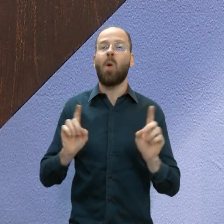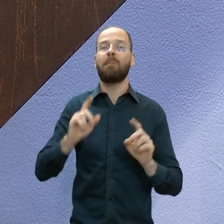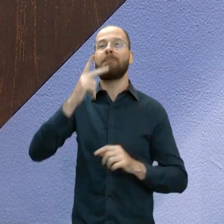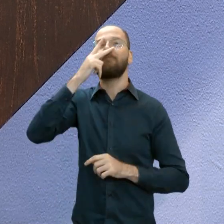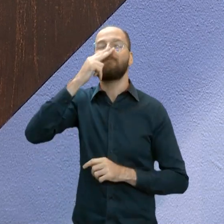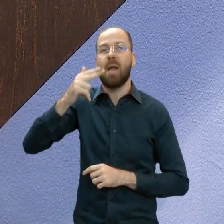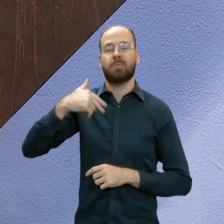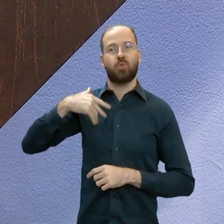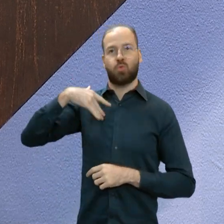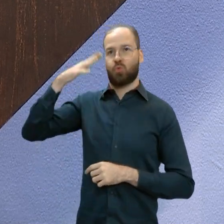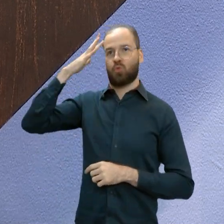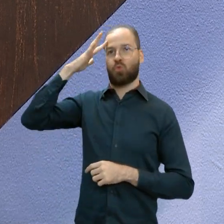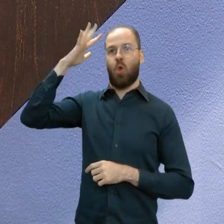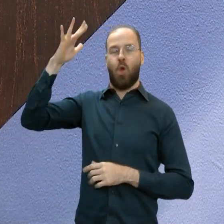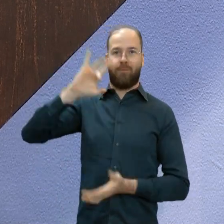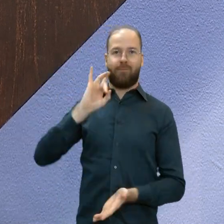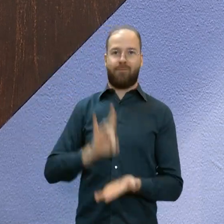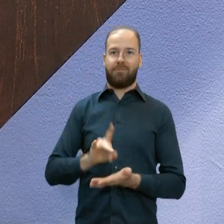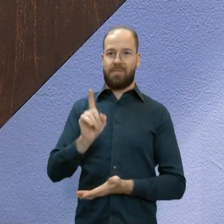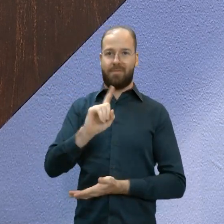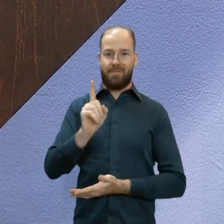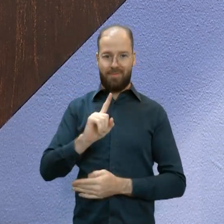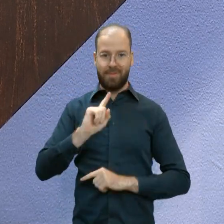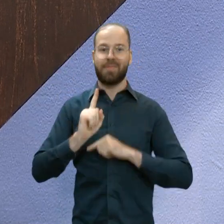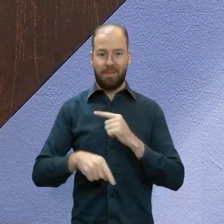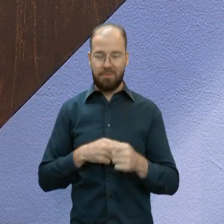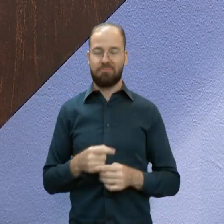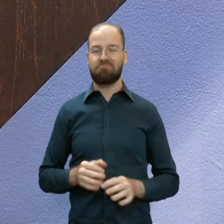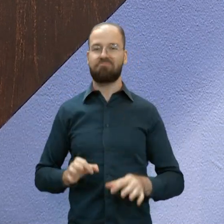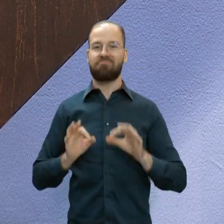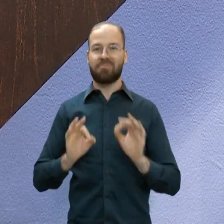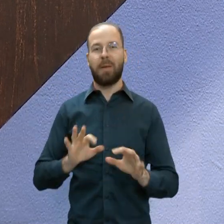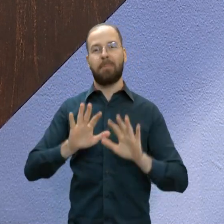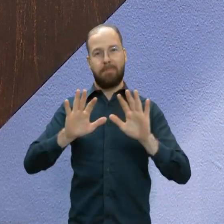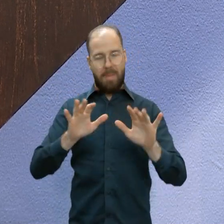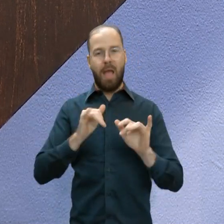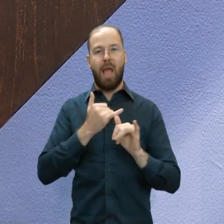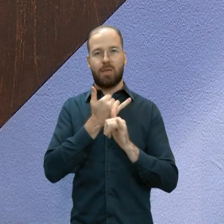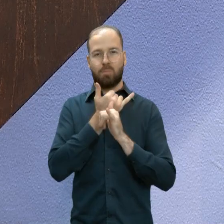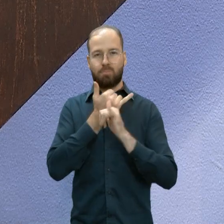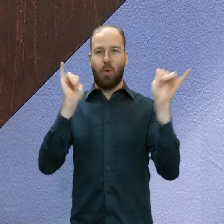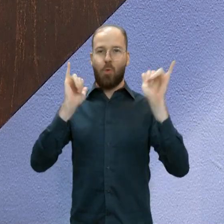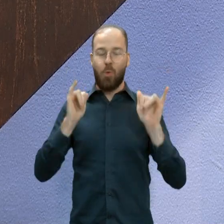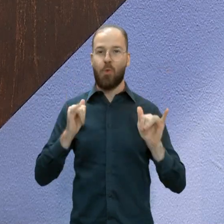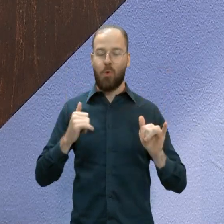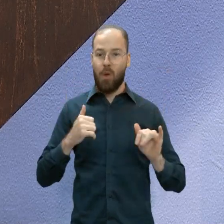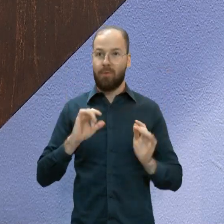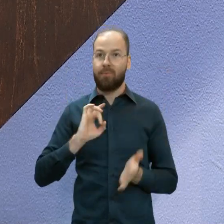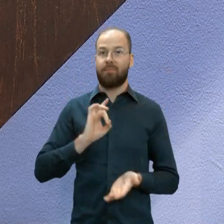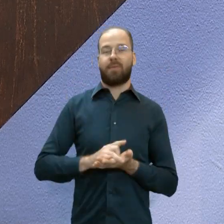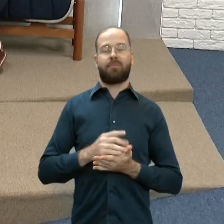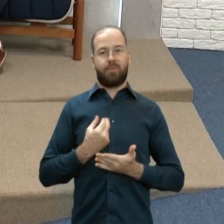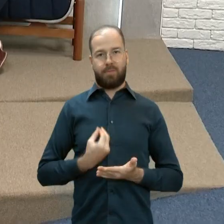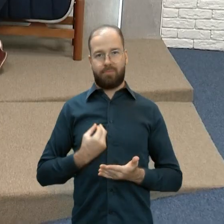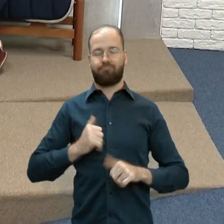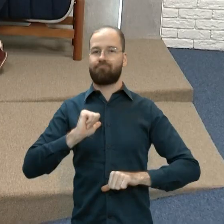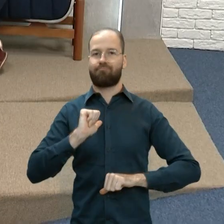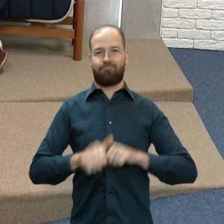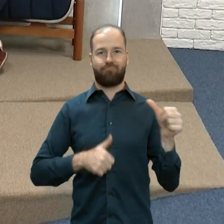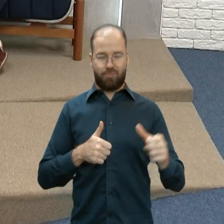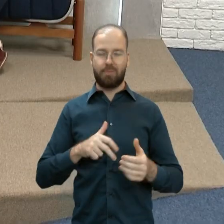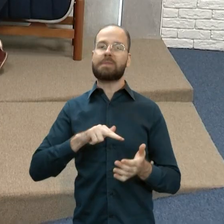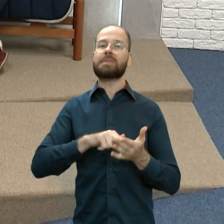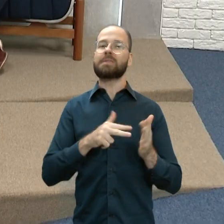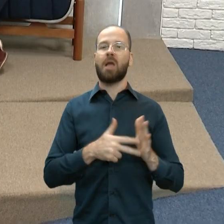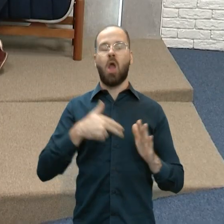sonhando. Uhum. Depois eu fui ver, era o choque mesmo de realidade mesmo da faculdade. Para você, então, é a realização de um sonho? Um